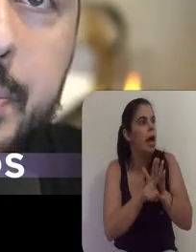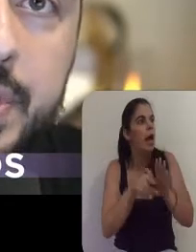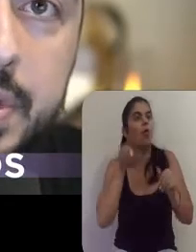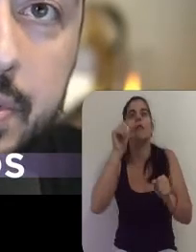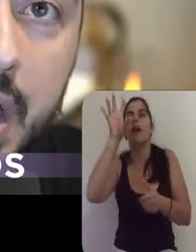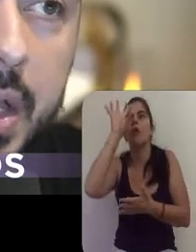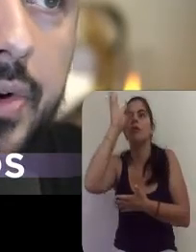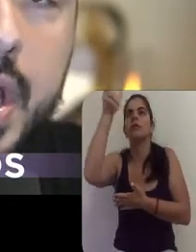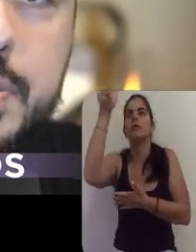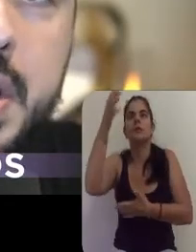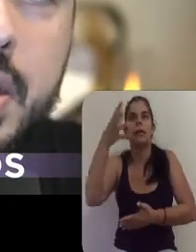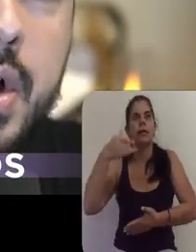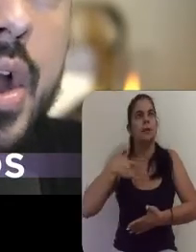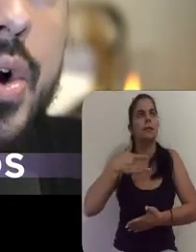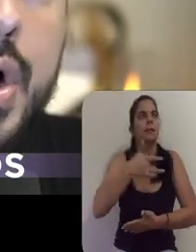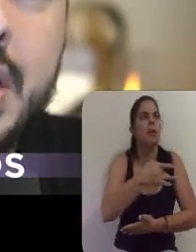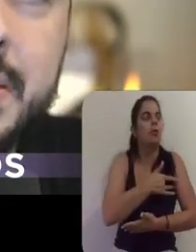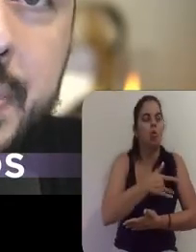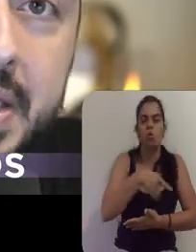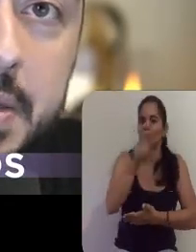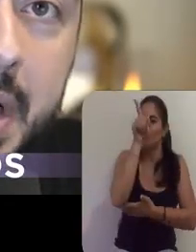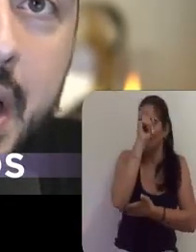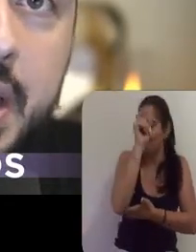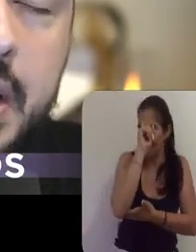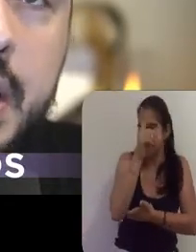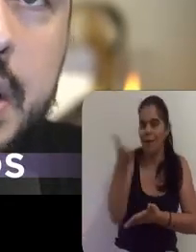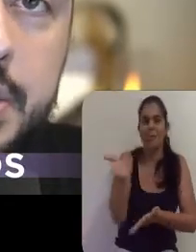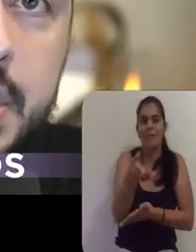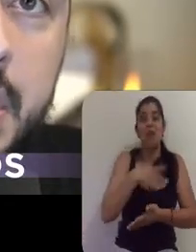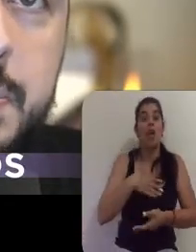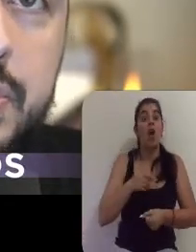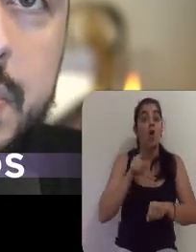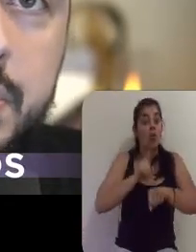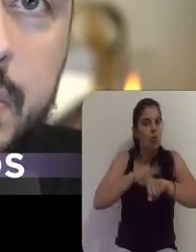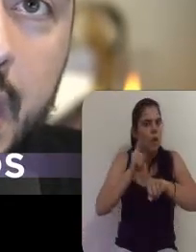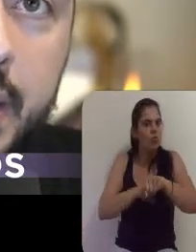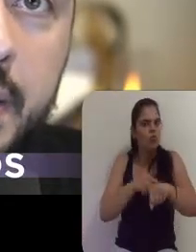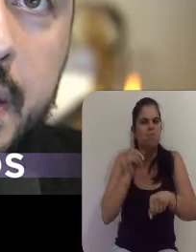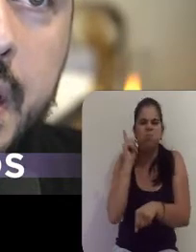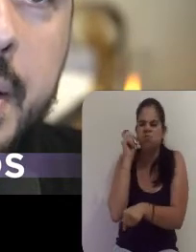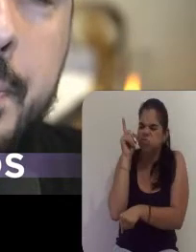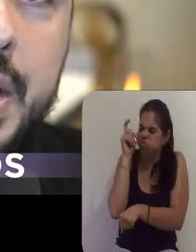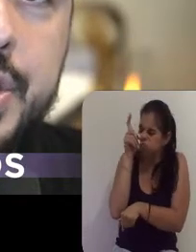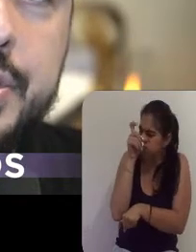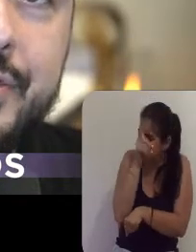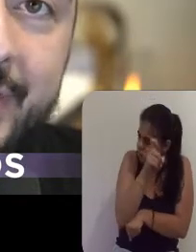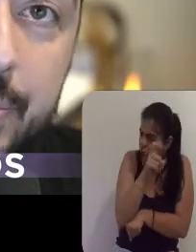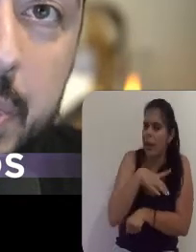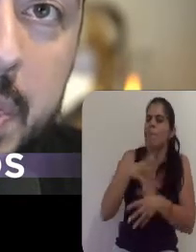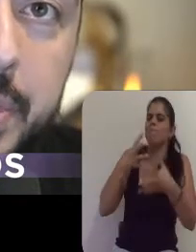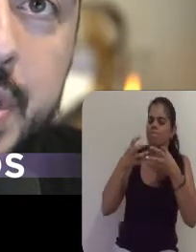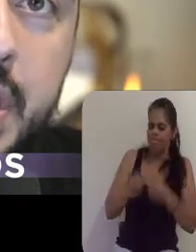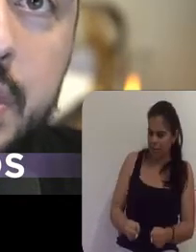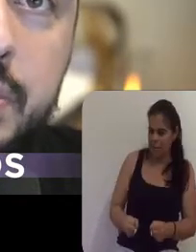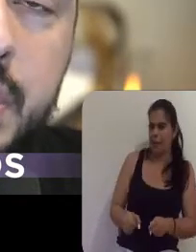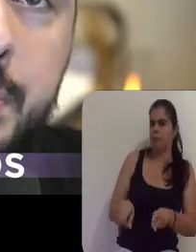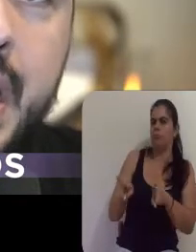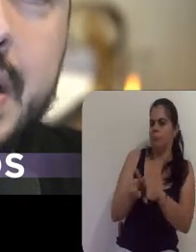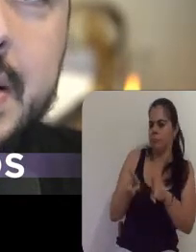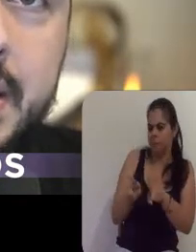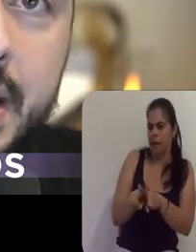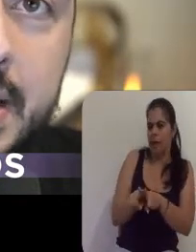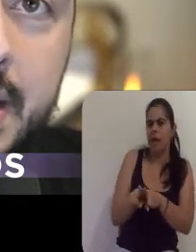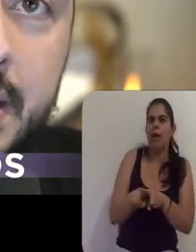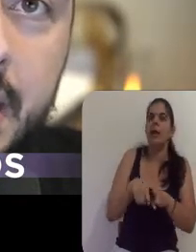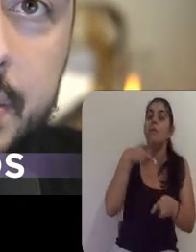que ninguém pode circular, eu não quero esperar as empresas pararem de deixar as pessoas circularem para a gente ver o problema chegando, para